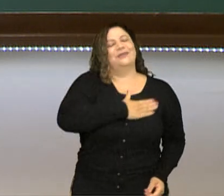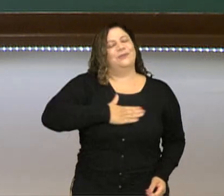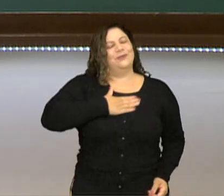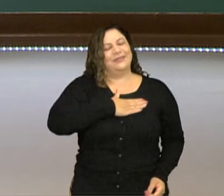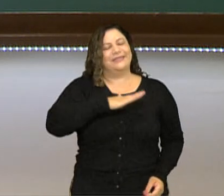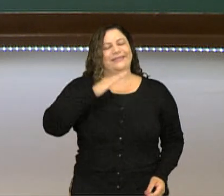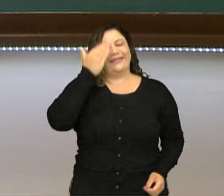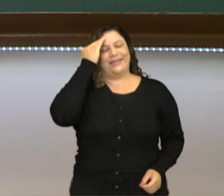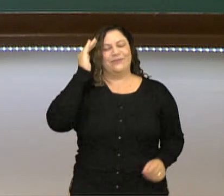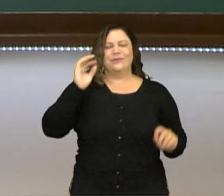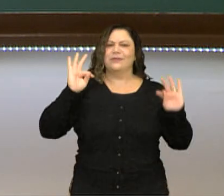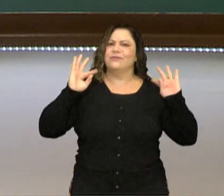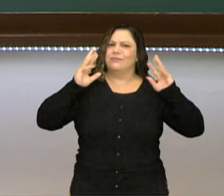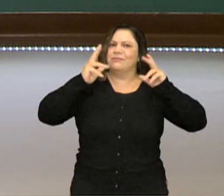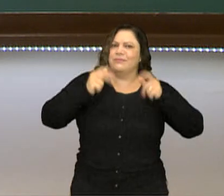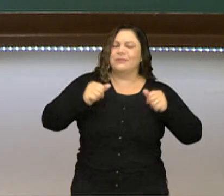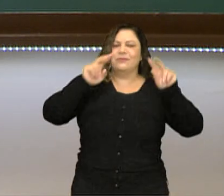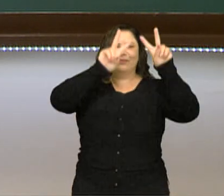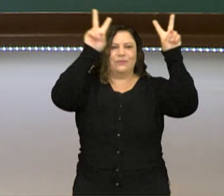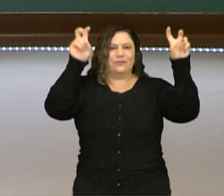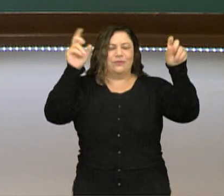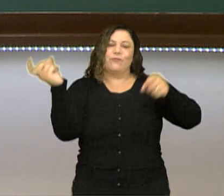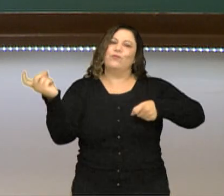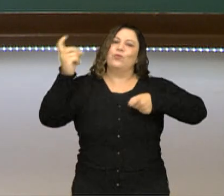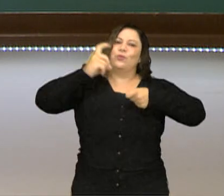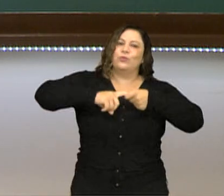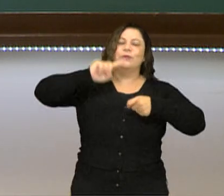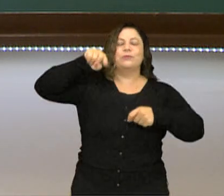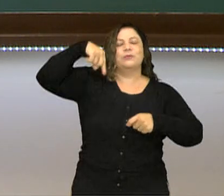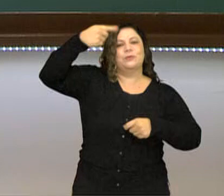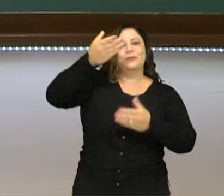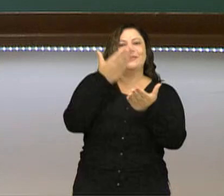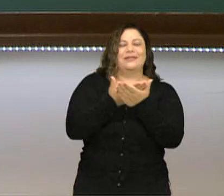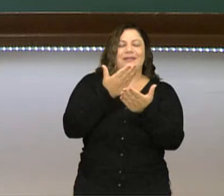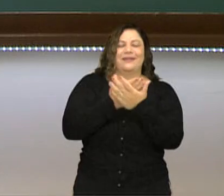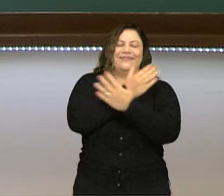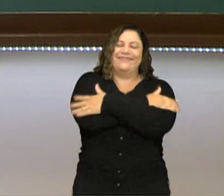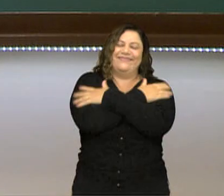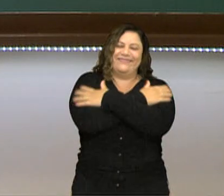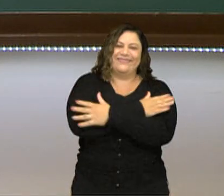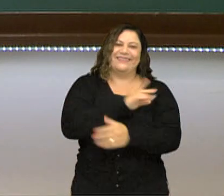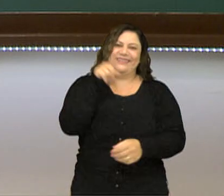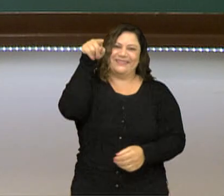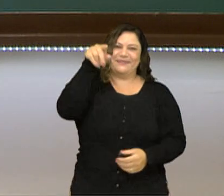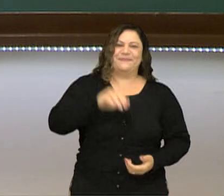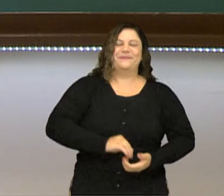entendimento em relação ao assunto. Voltamos numa próxima aula com mais geografia. Um abraço a todos.